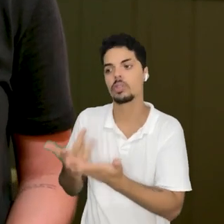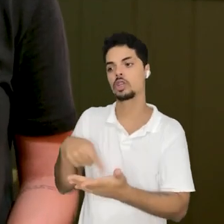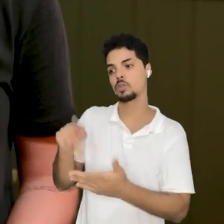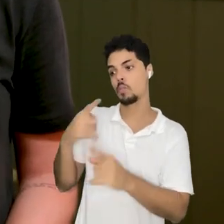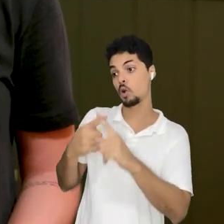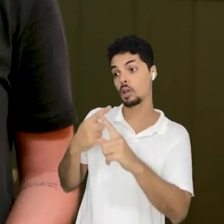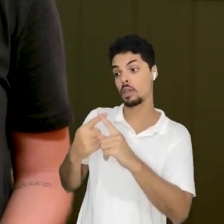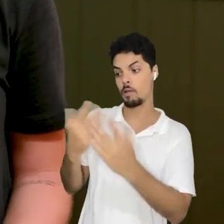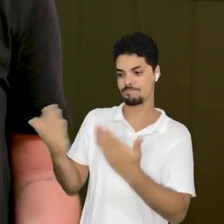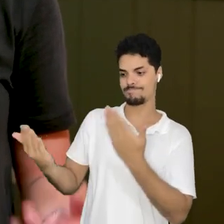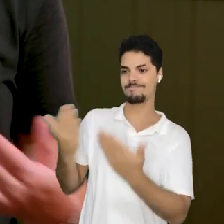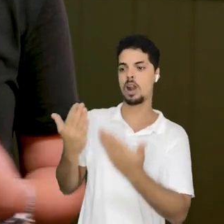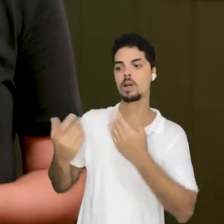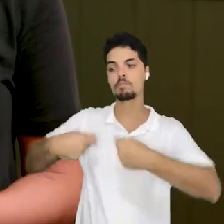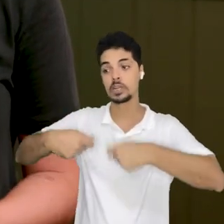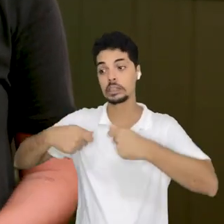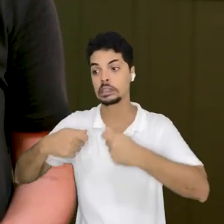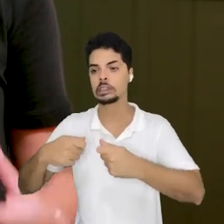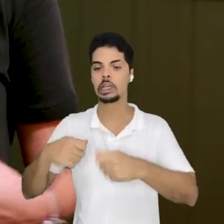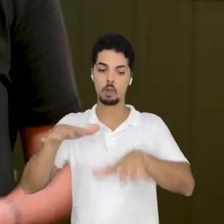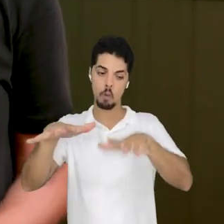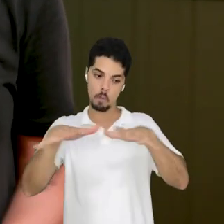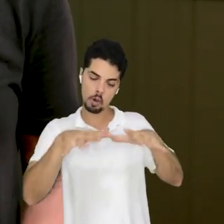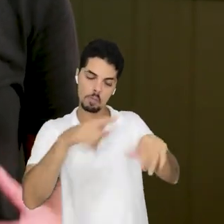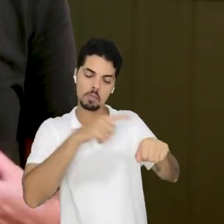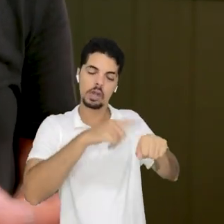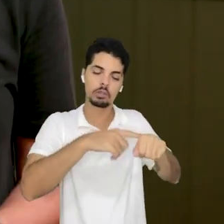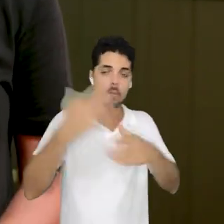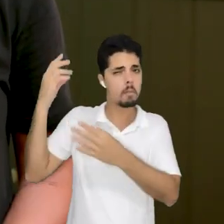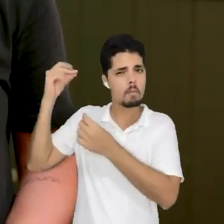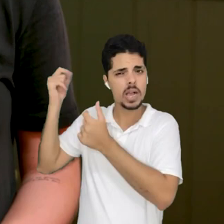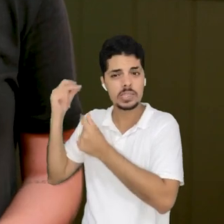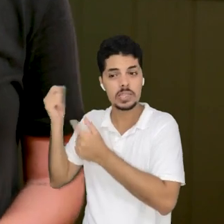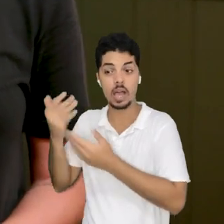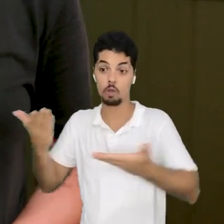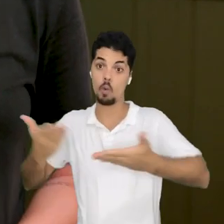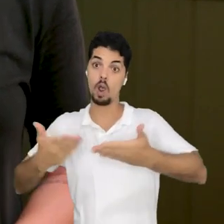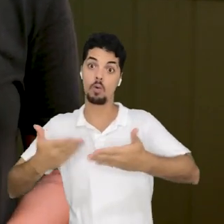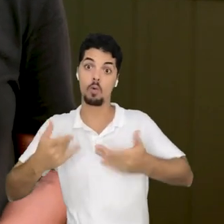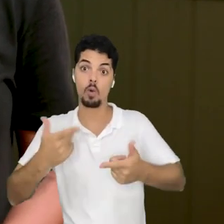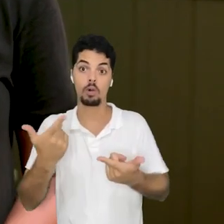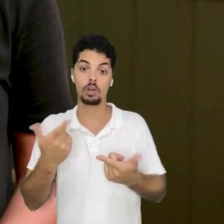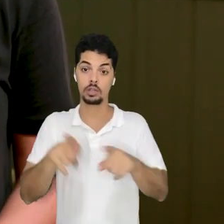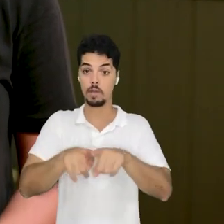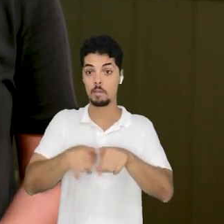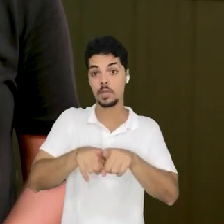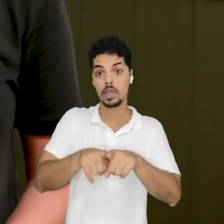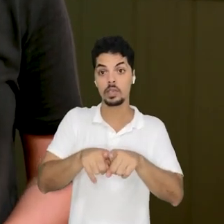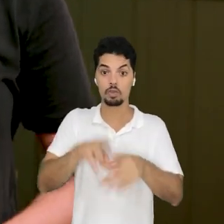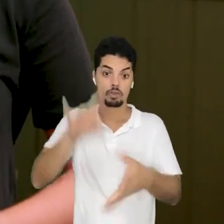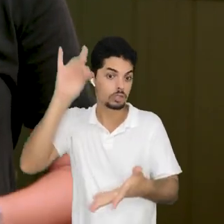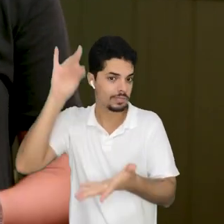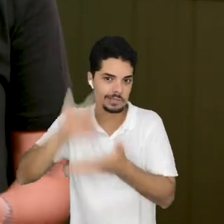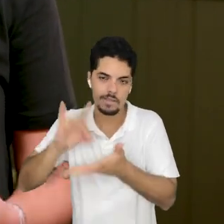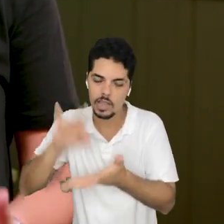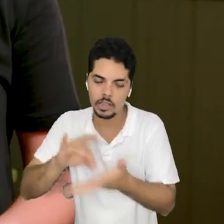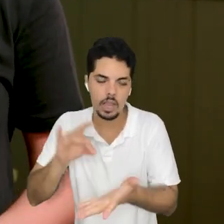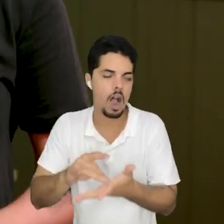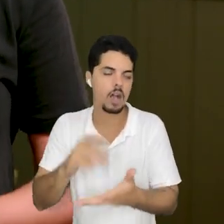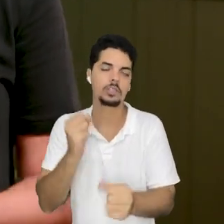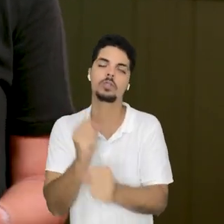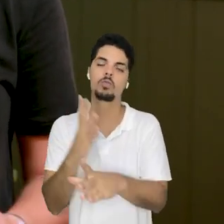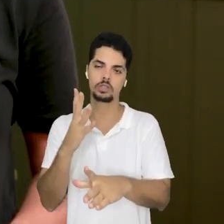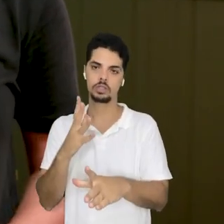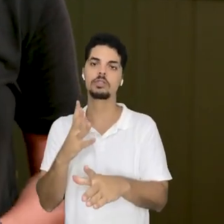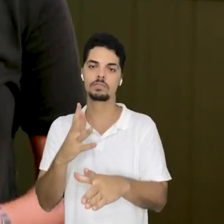para ela. E muitas vezes, né, fazer essa comparação ali do que se queria passar com esse quadro e o que